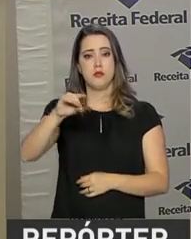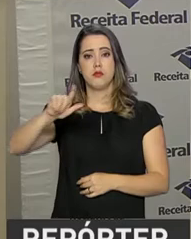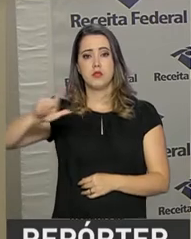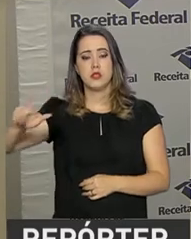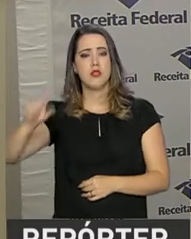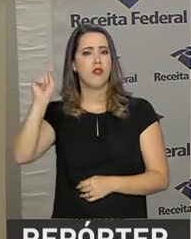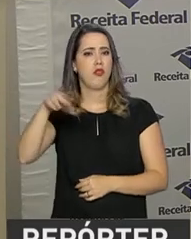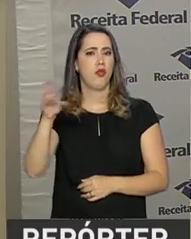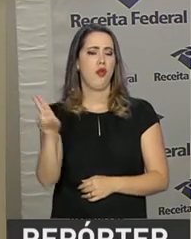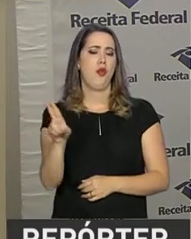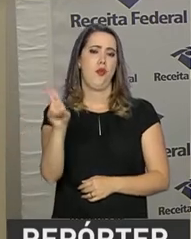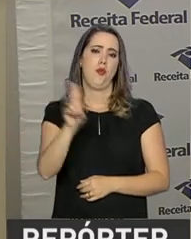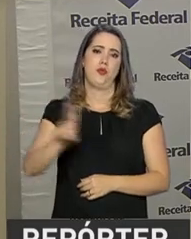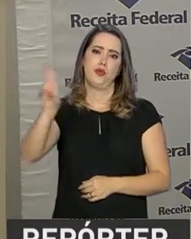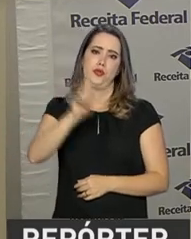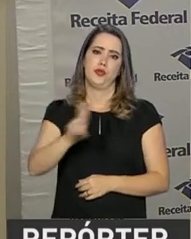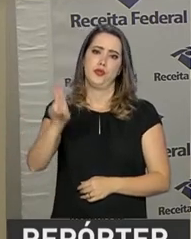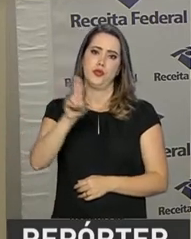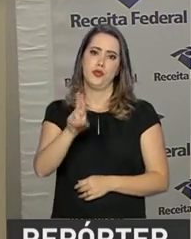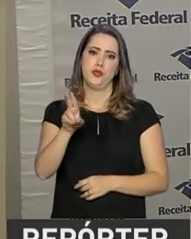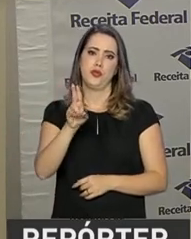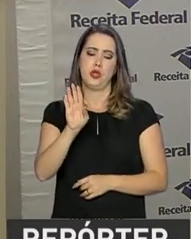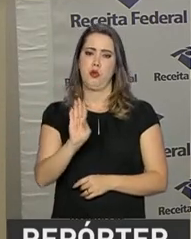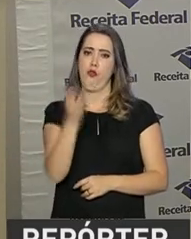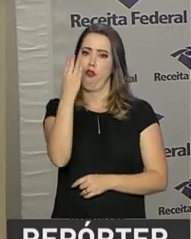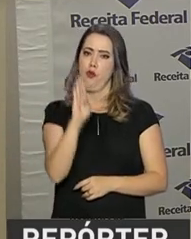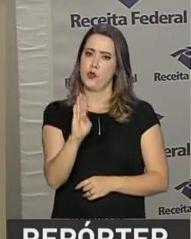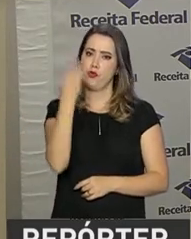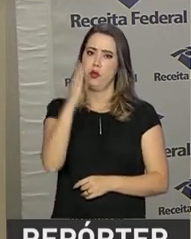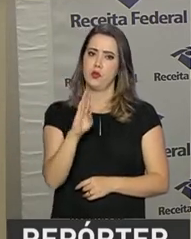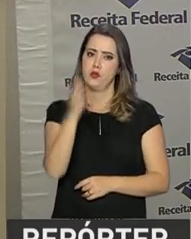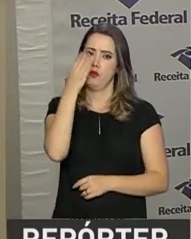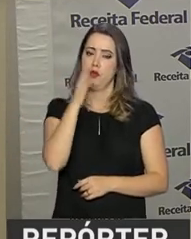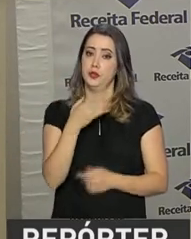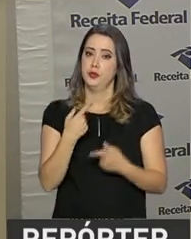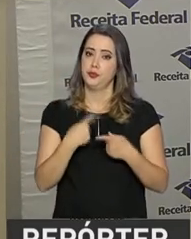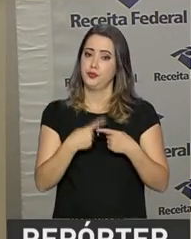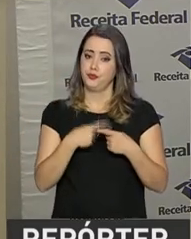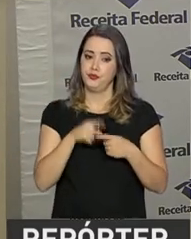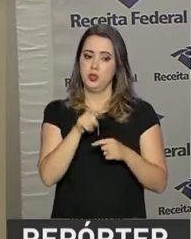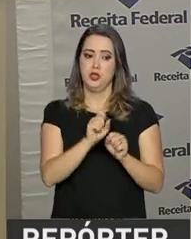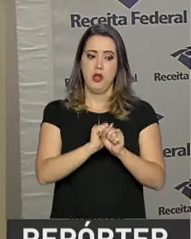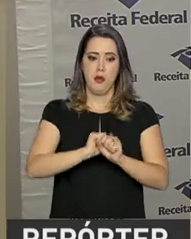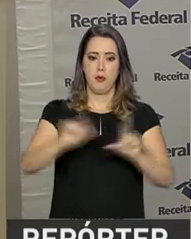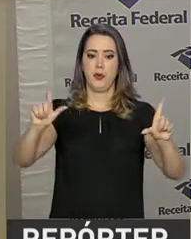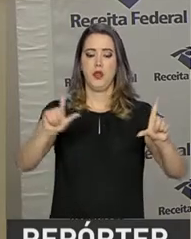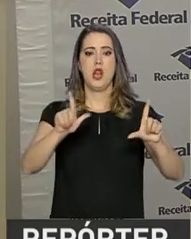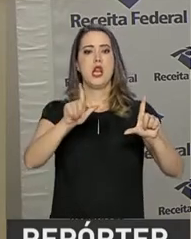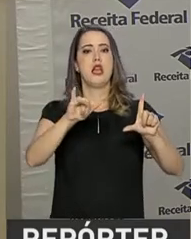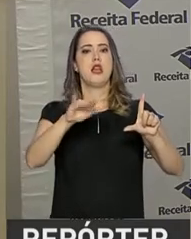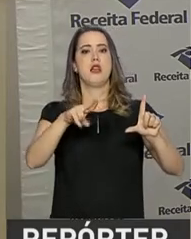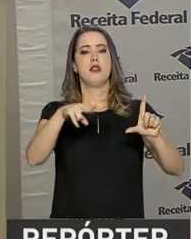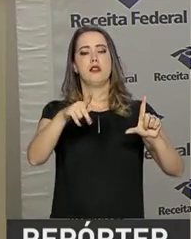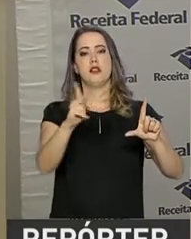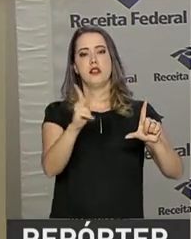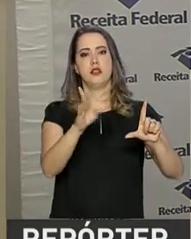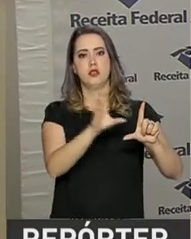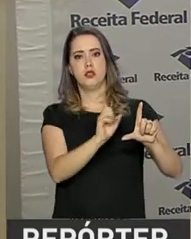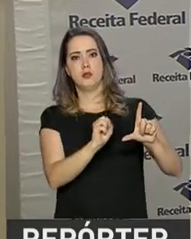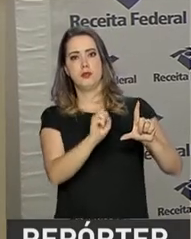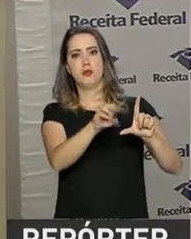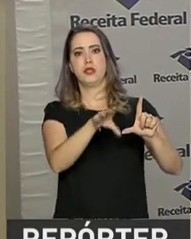tentar iludir alguns contribuintes a abrir um link alguma coisa desse tipo